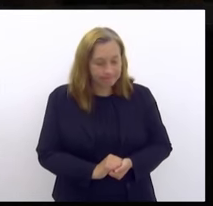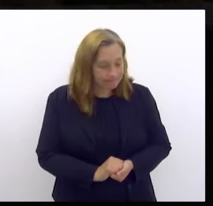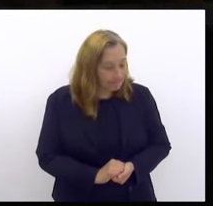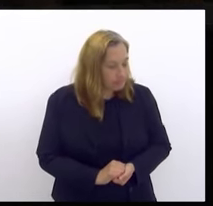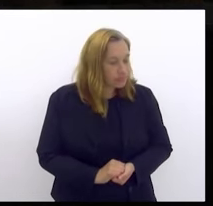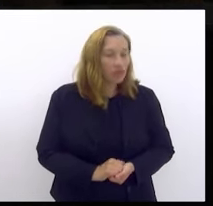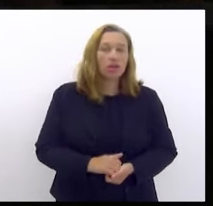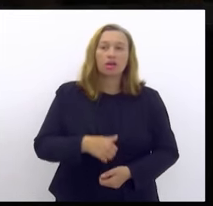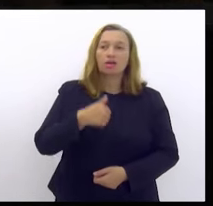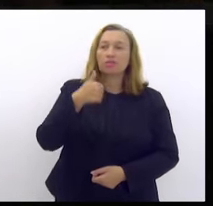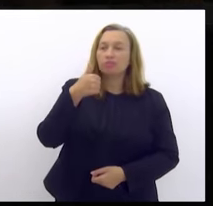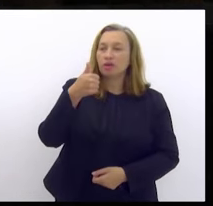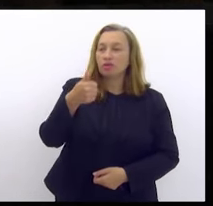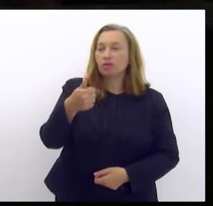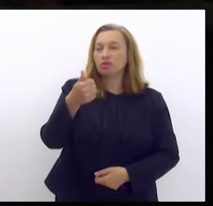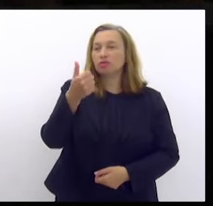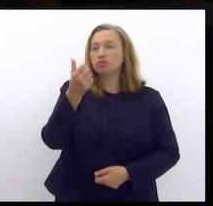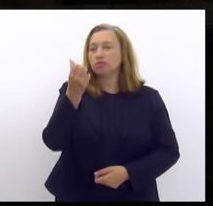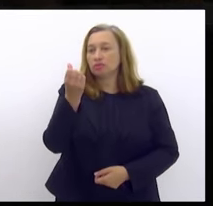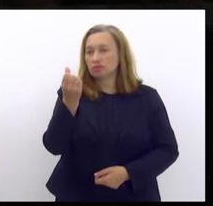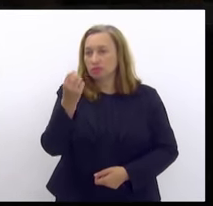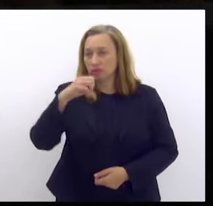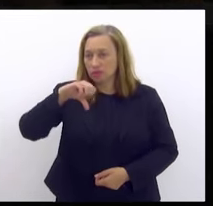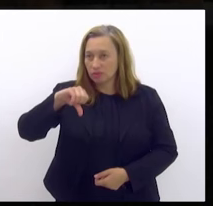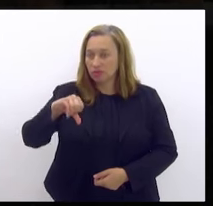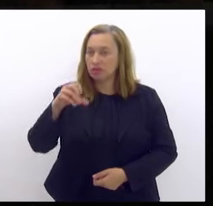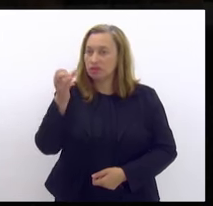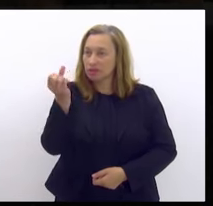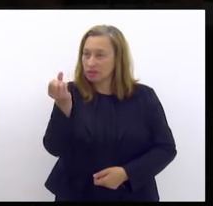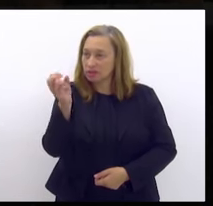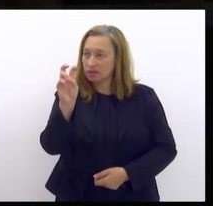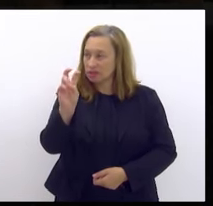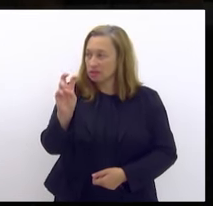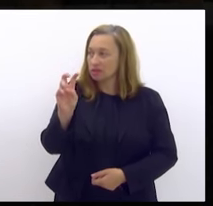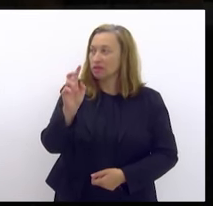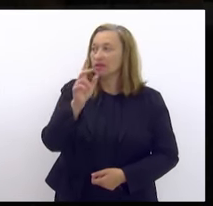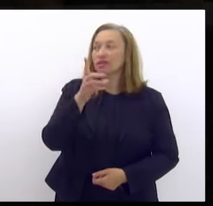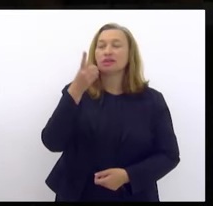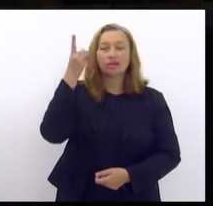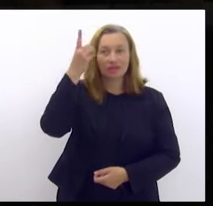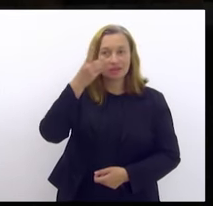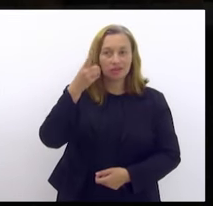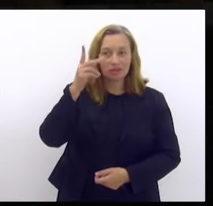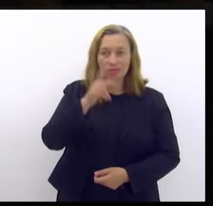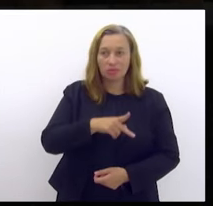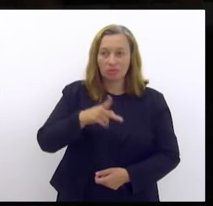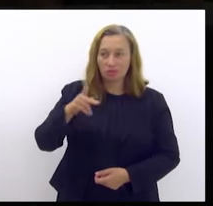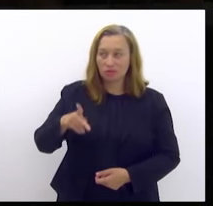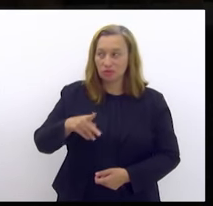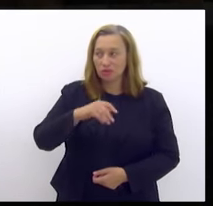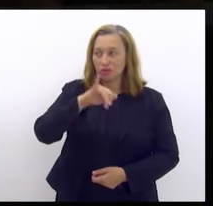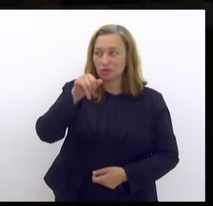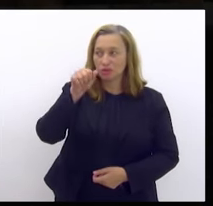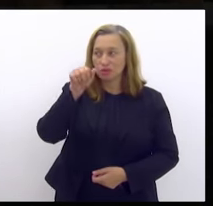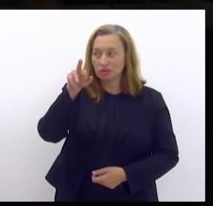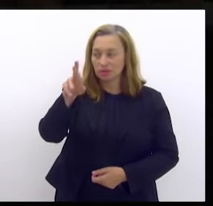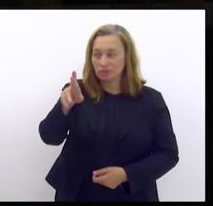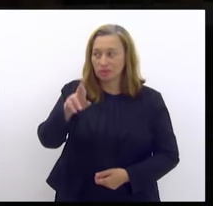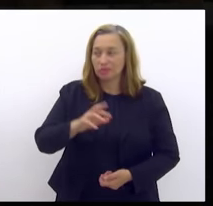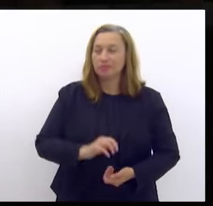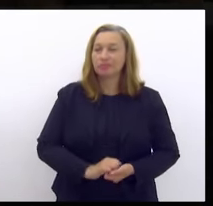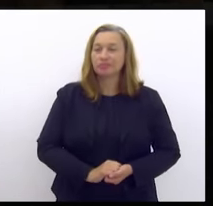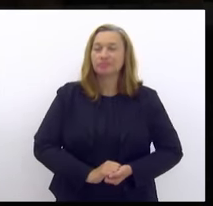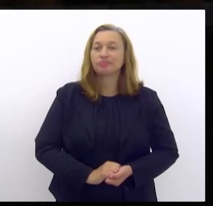Em 1965, deputado Josemar, quando Vossa Excelência não era nascido, eu